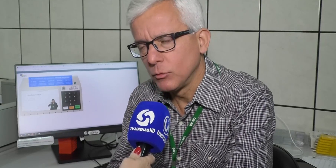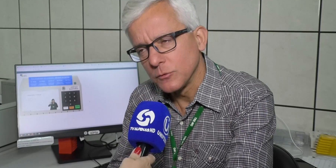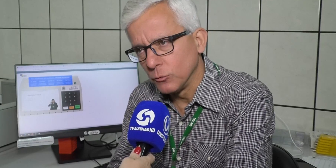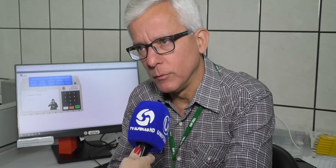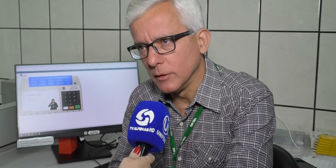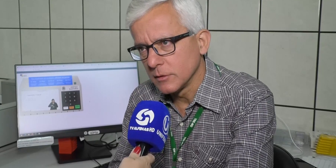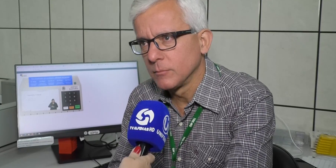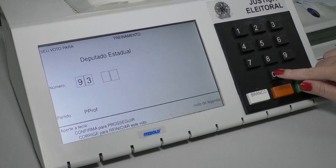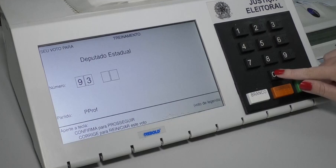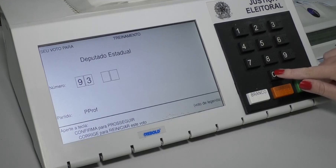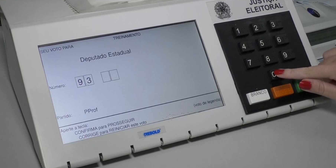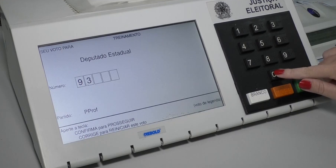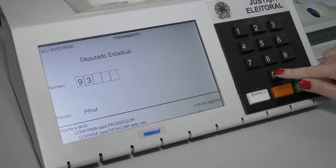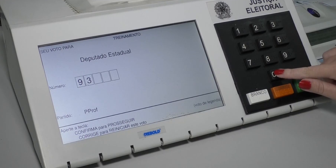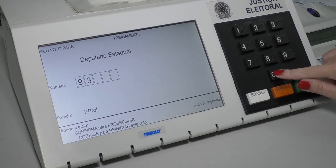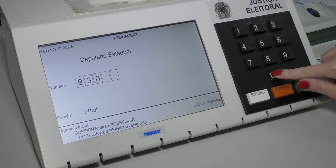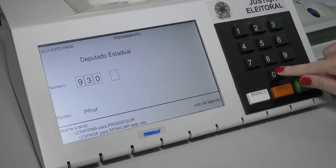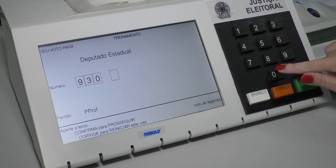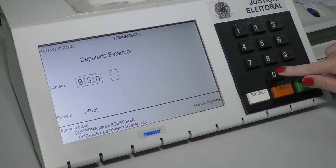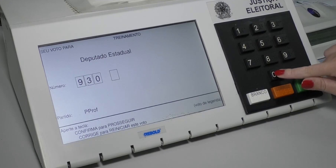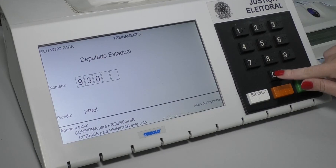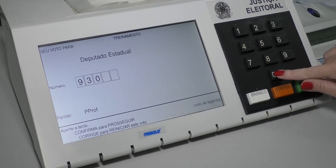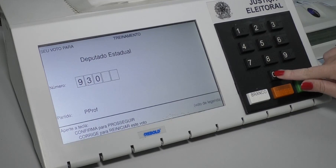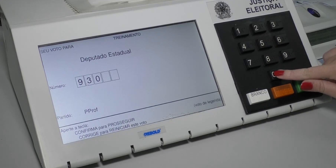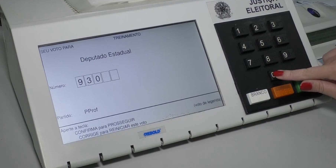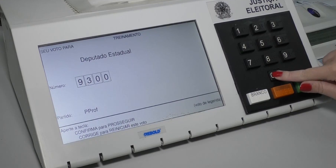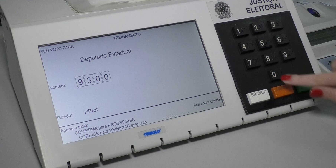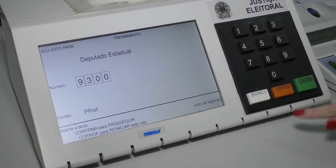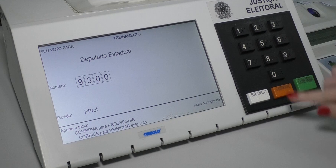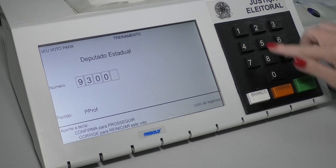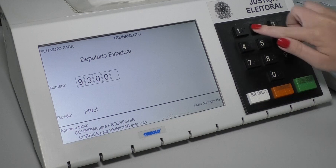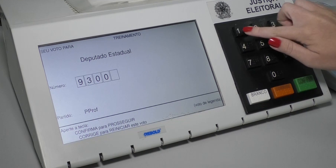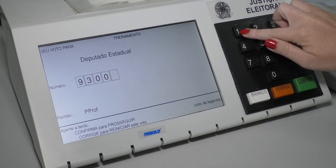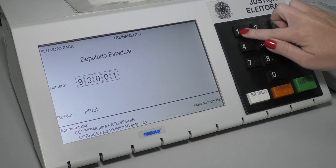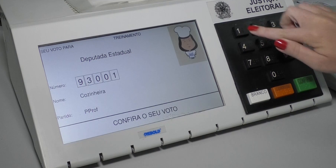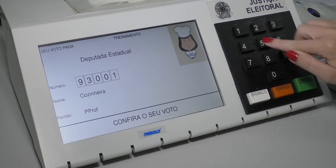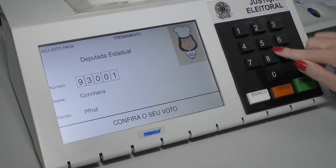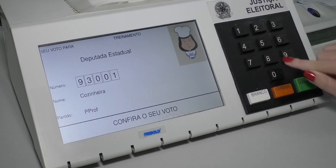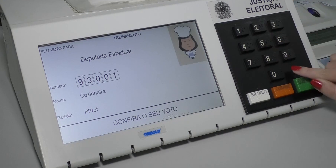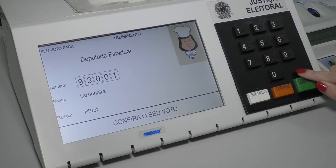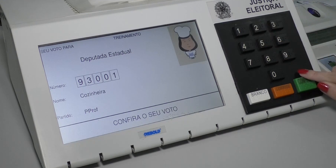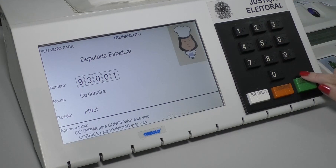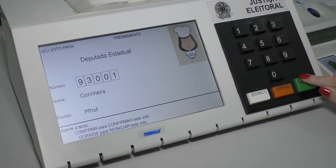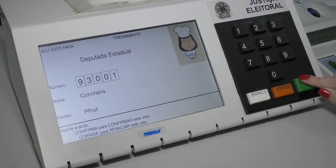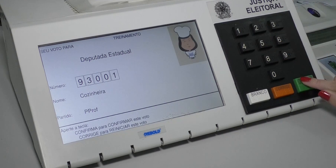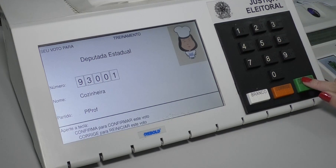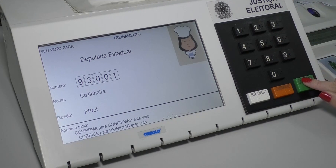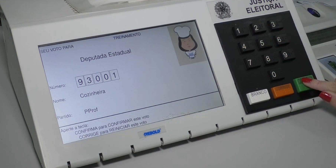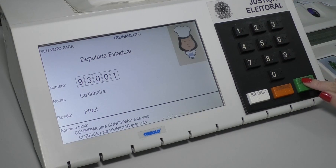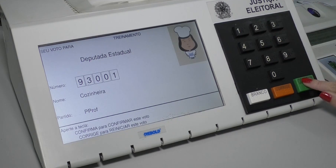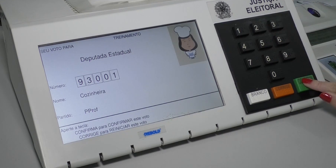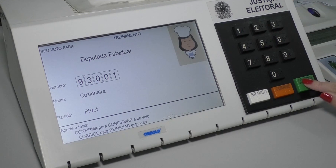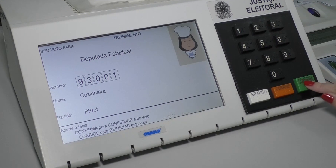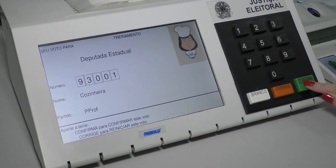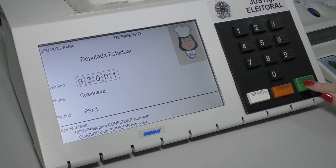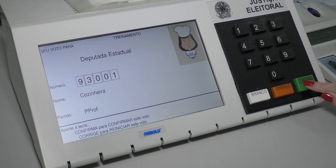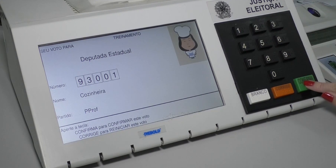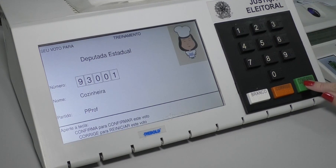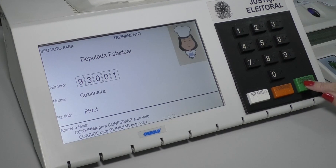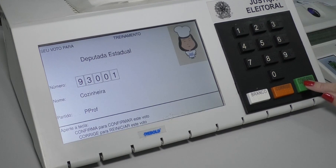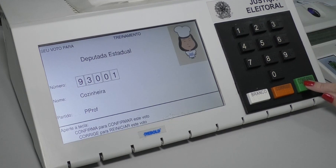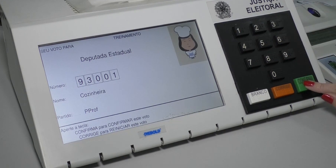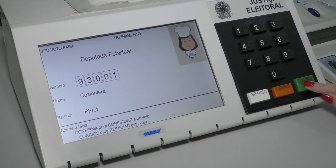tirar as suas dúvidas uma novidade na eleição deste ano é que as urnas eletrônicas do país vão trazer novos